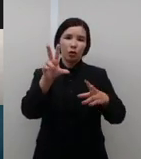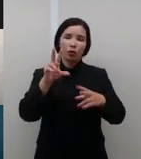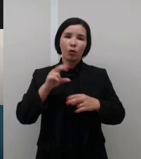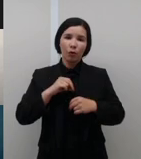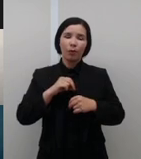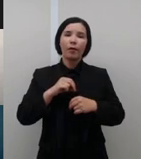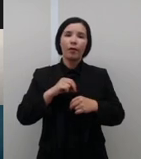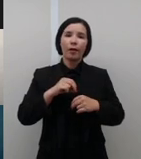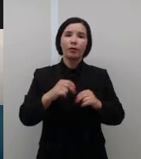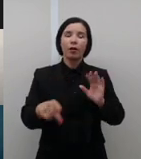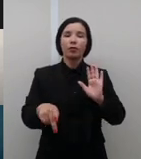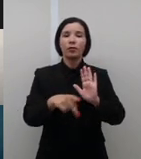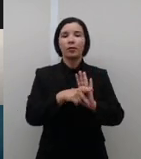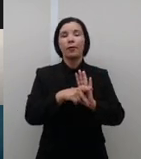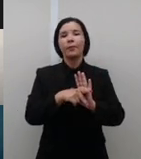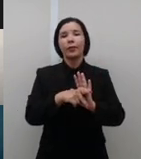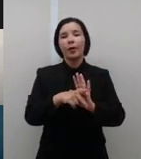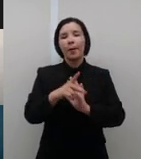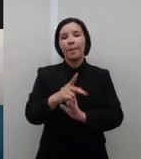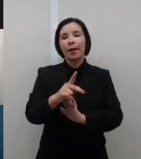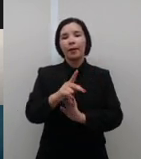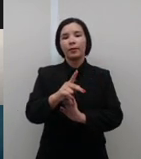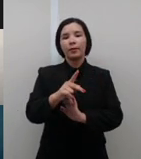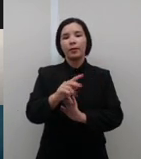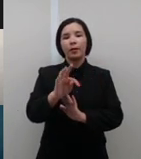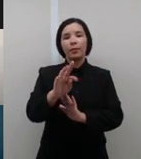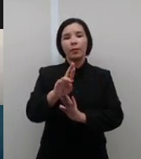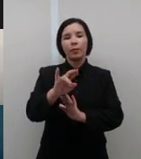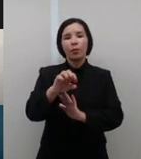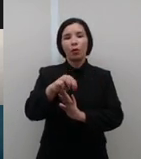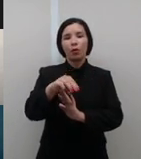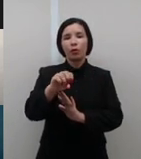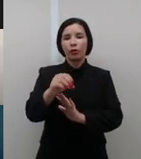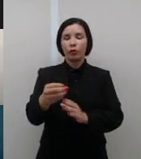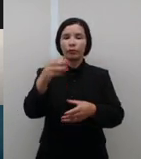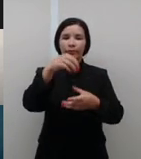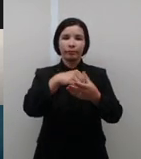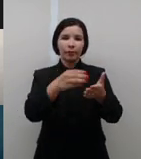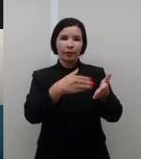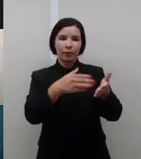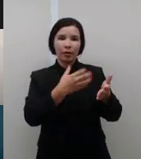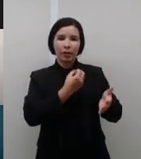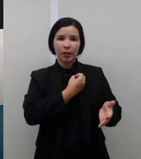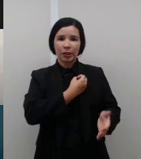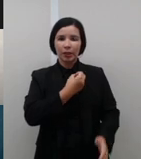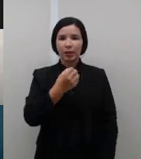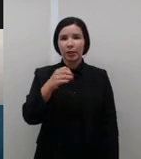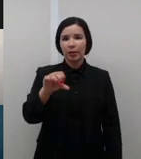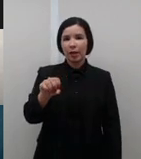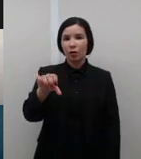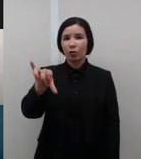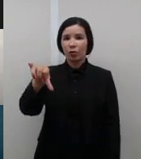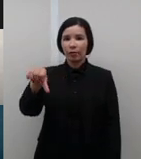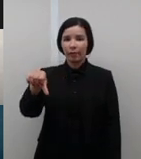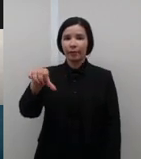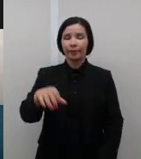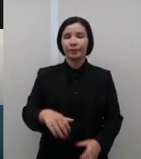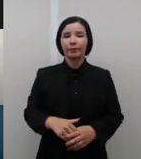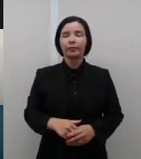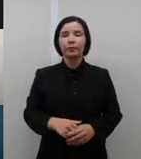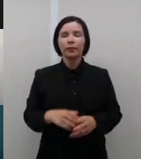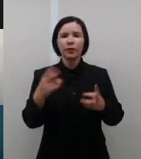patrimônio jurídico, argumentação que consta a folha 09. Da análise dos autos, verifica-se que o edital